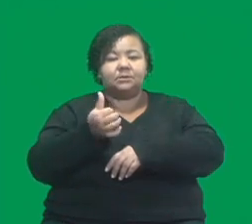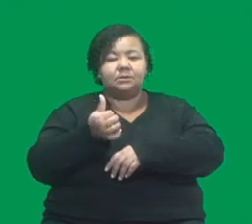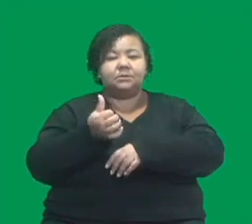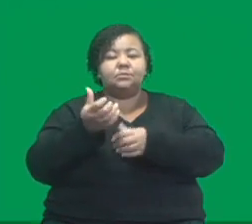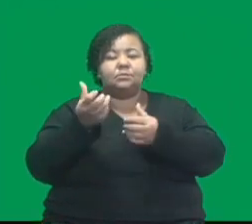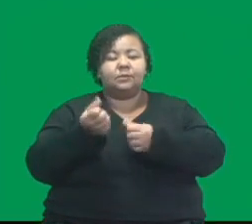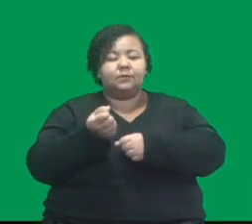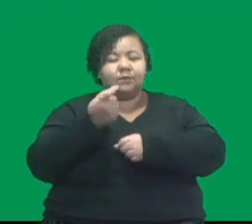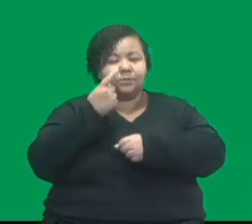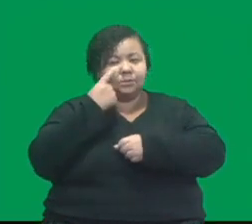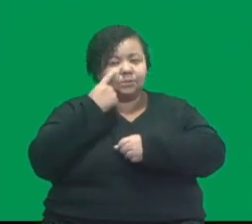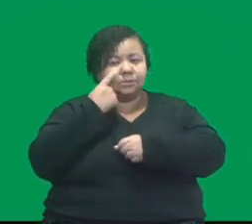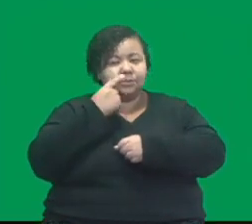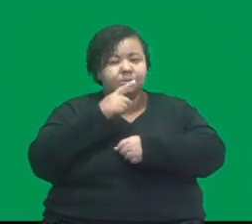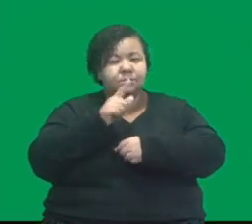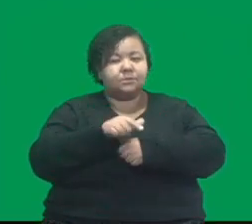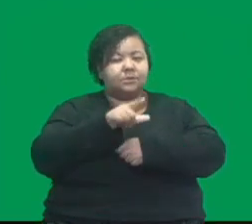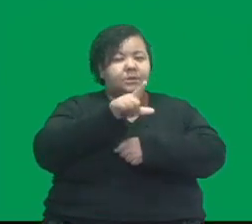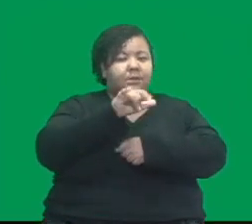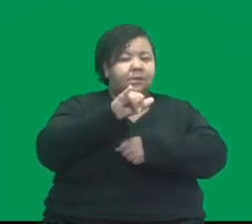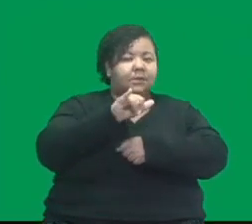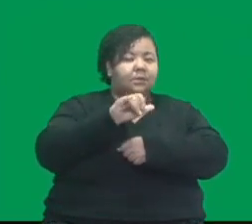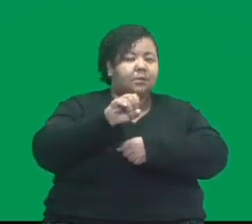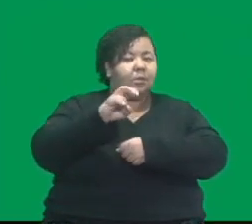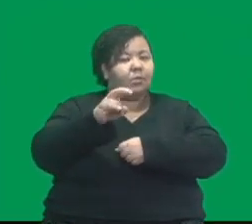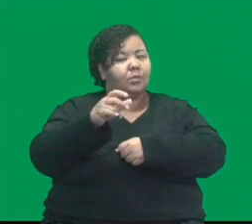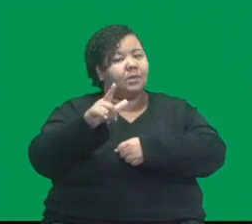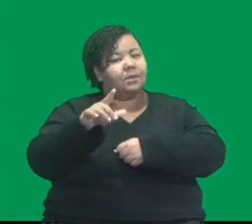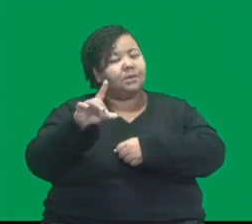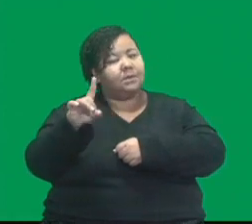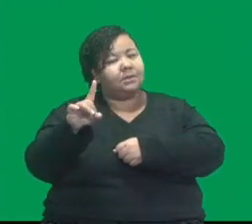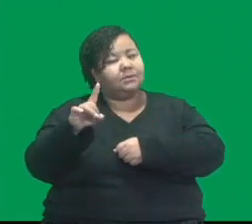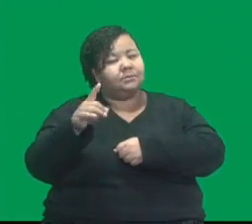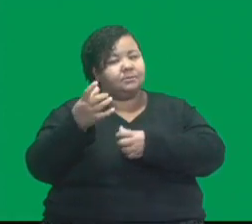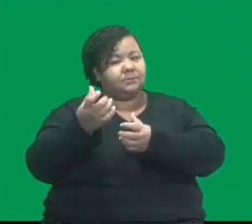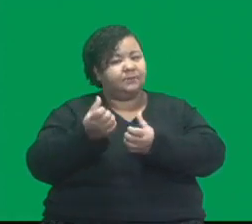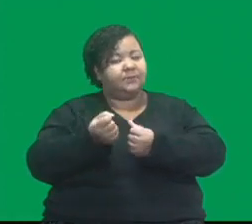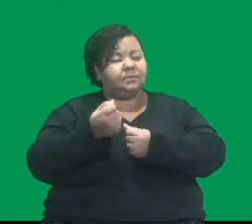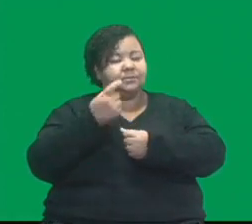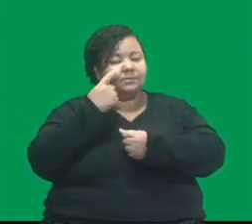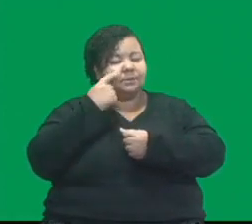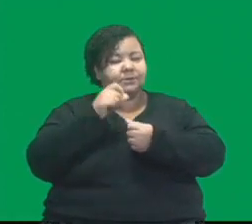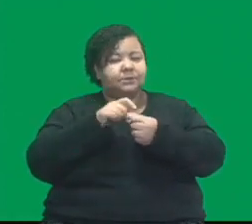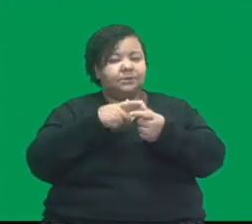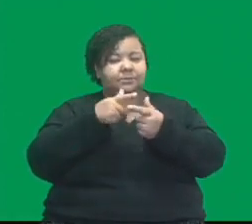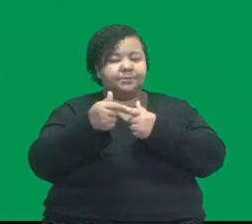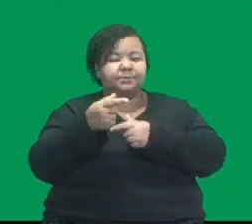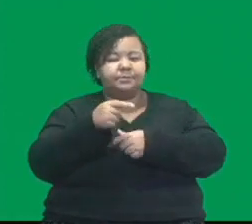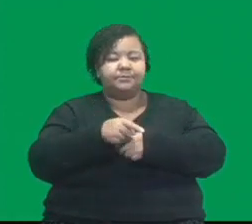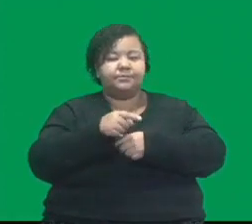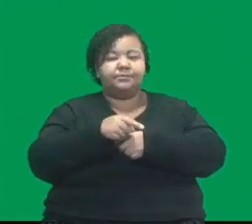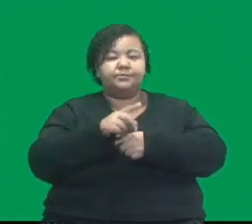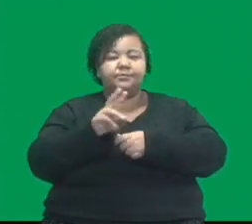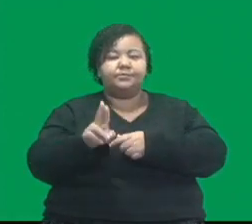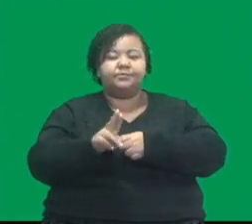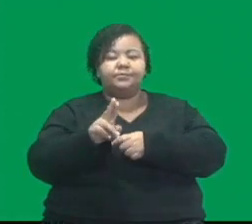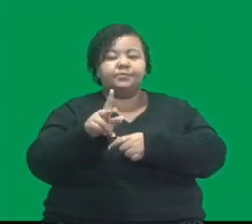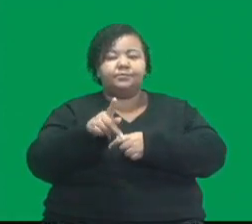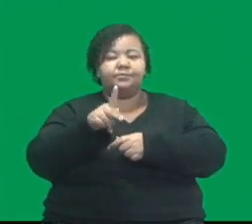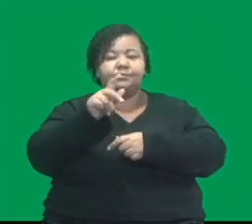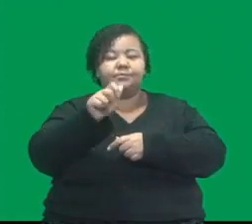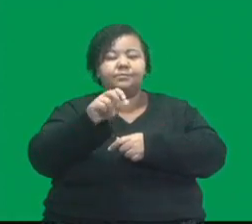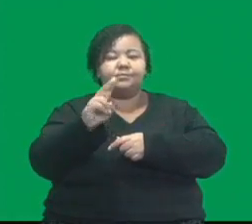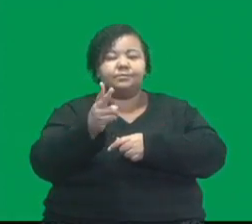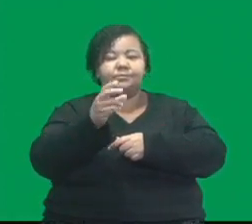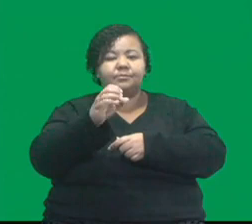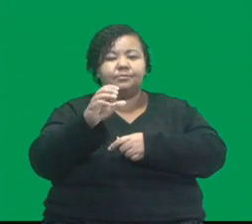vamos verificar se ele é LI ou LD. Então, para a gente resolver essa situação, nós vamos utilizar o